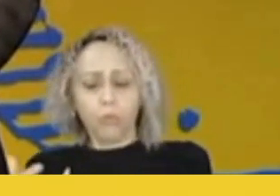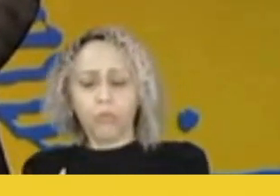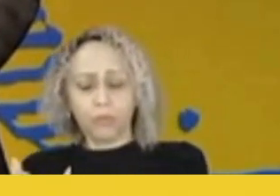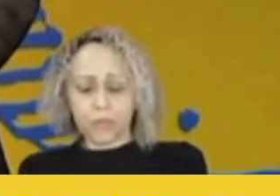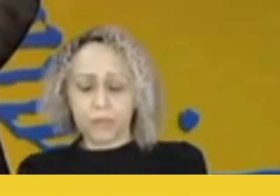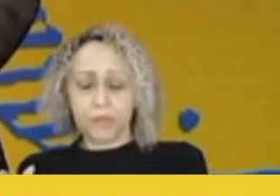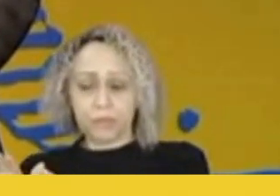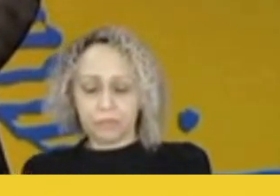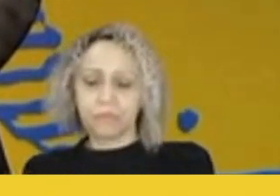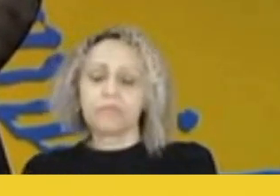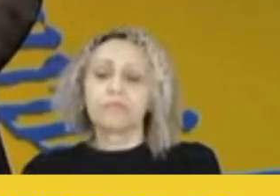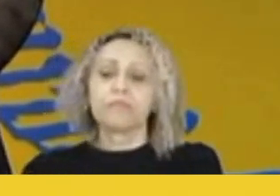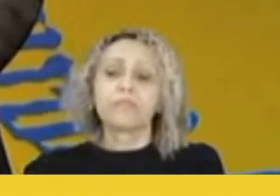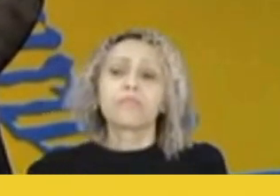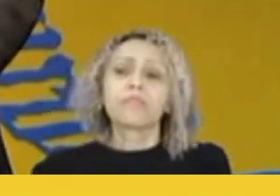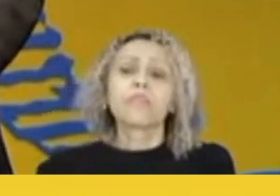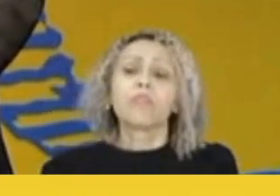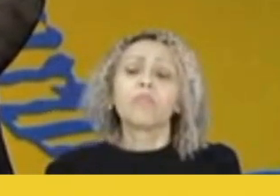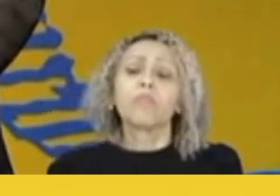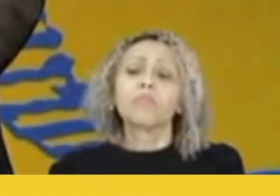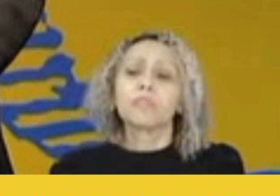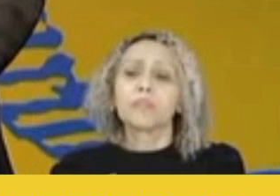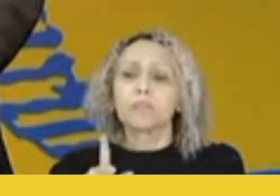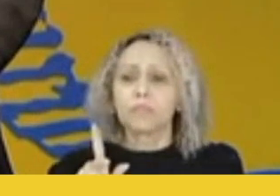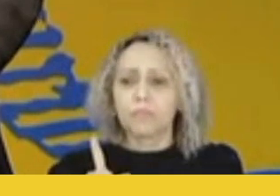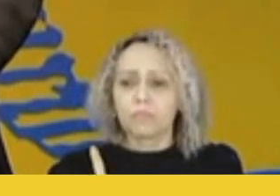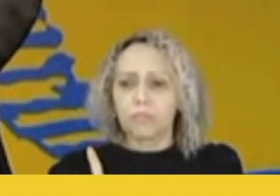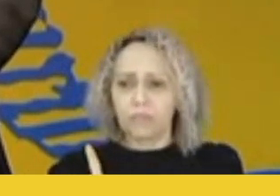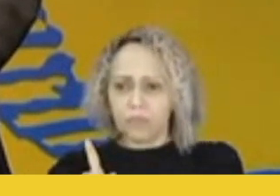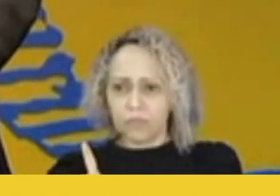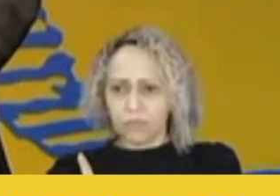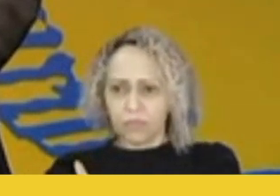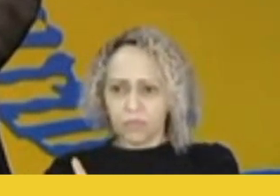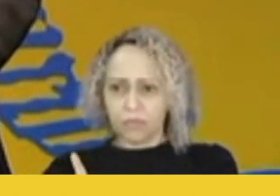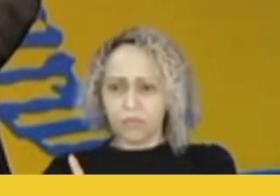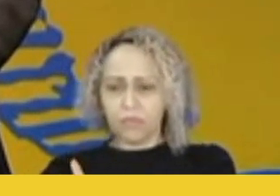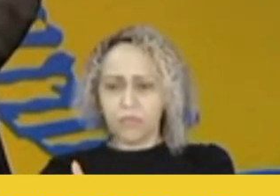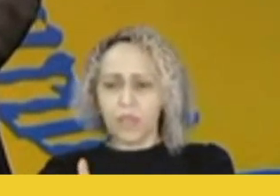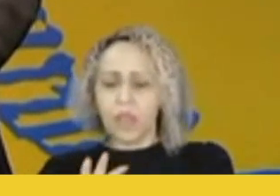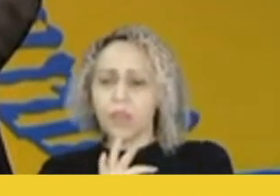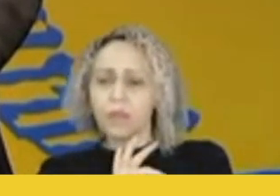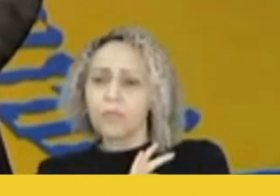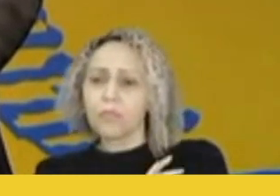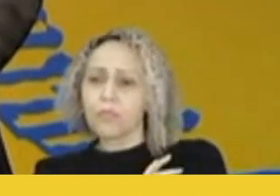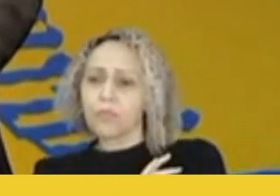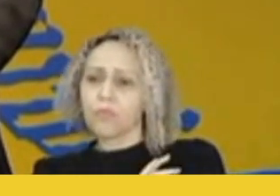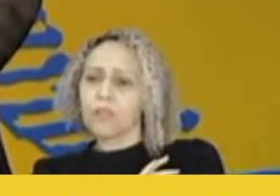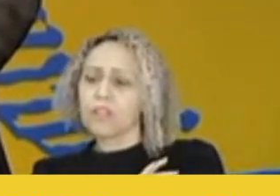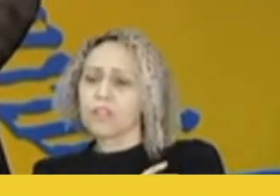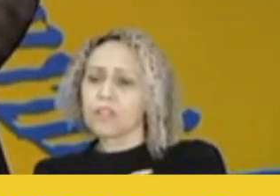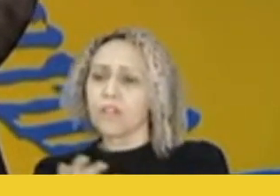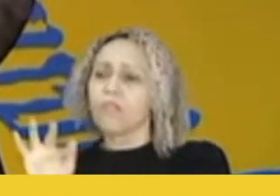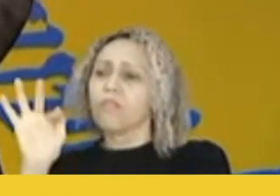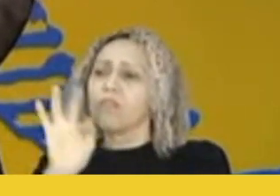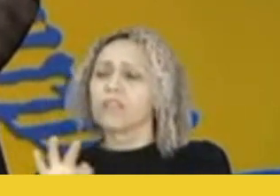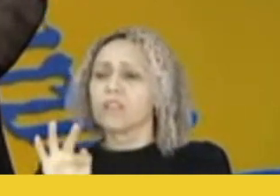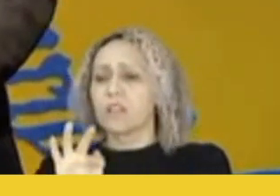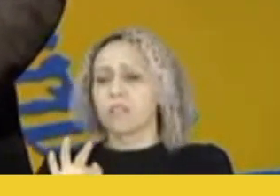Polícia Federal. Quais são hoje os problemas, os riscos concretos já